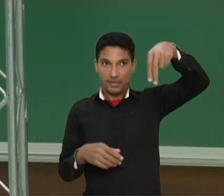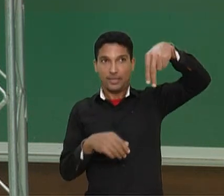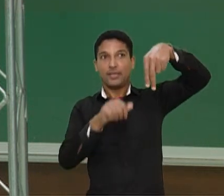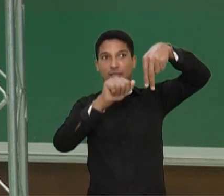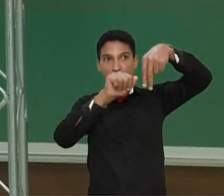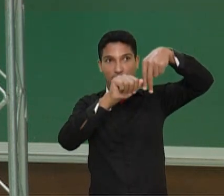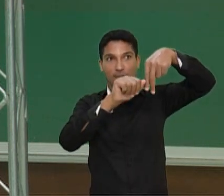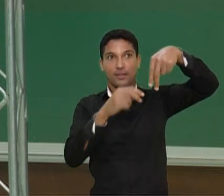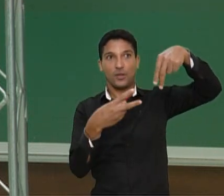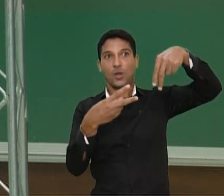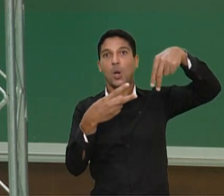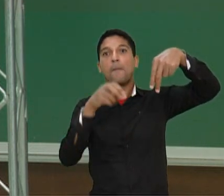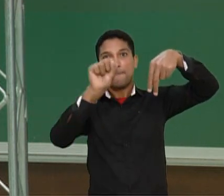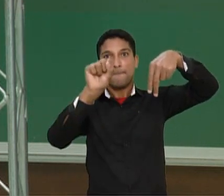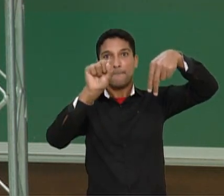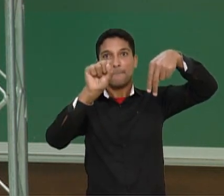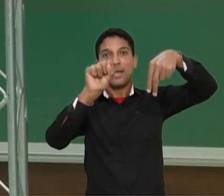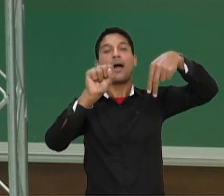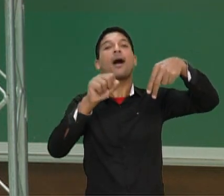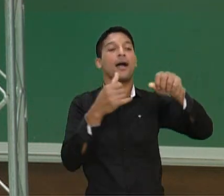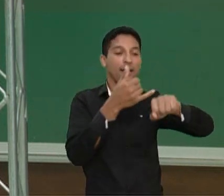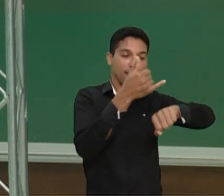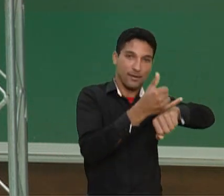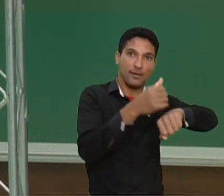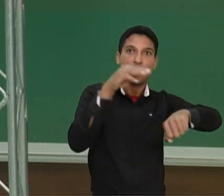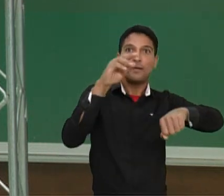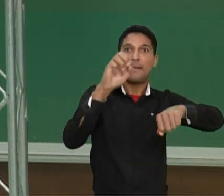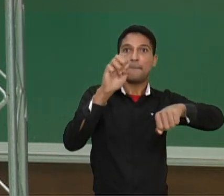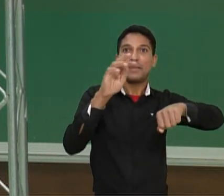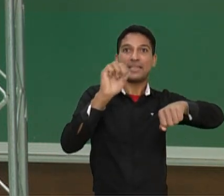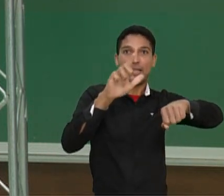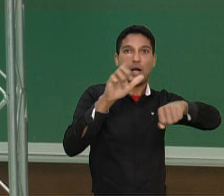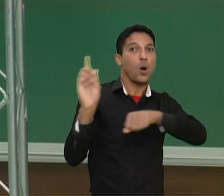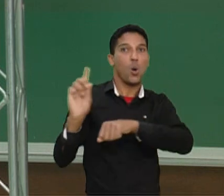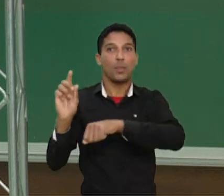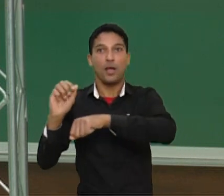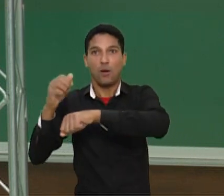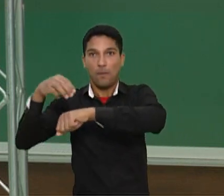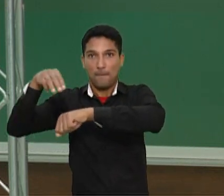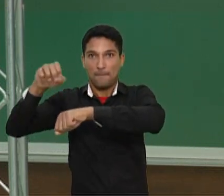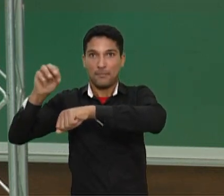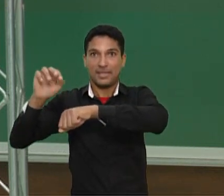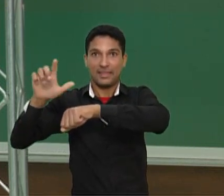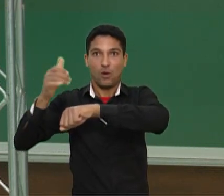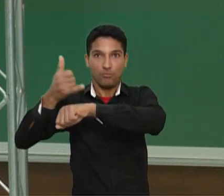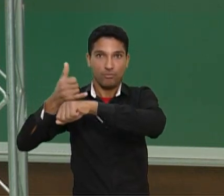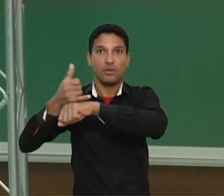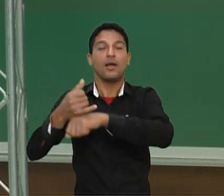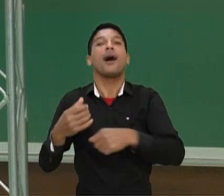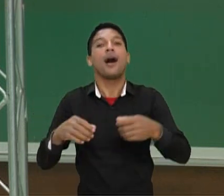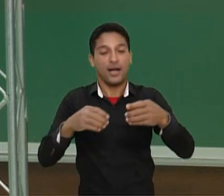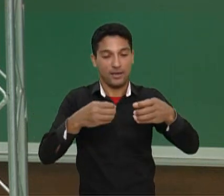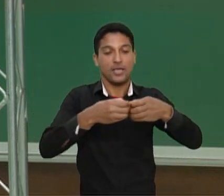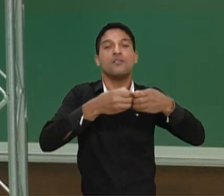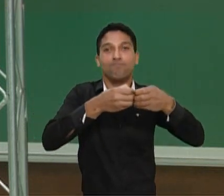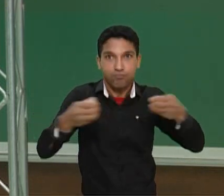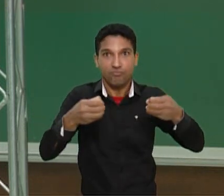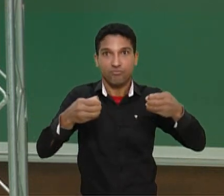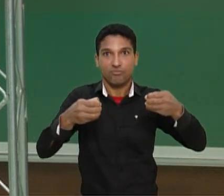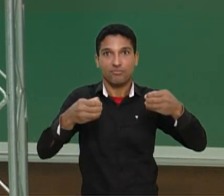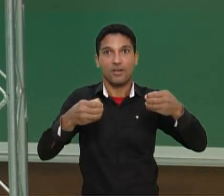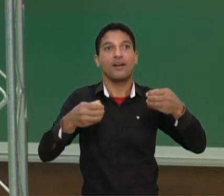com não metal. Então também sofre aí o processo de dissociação. O número